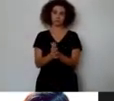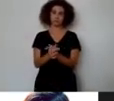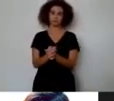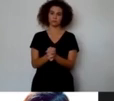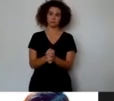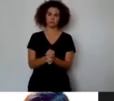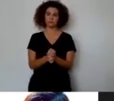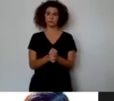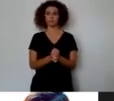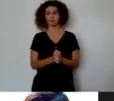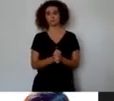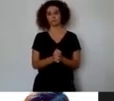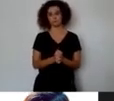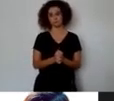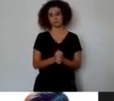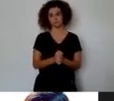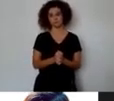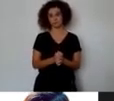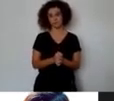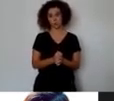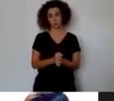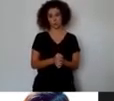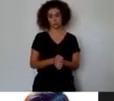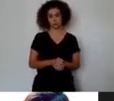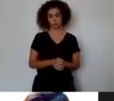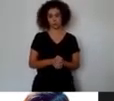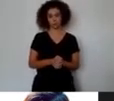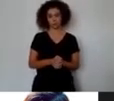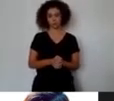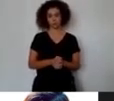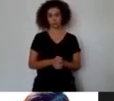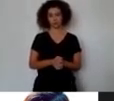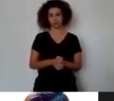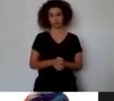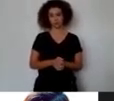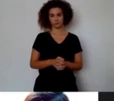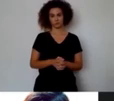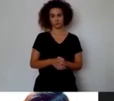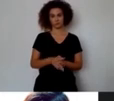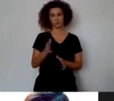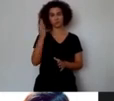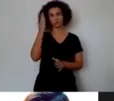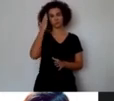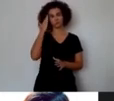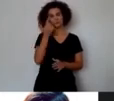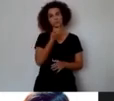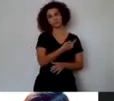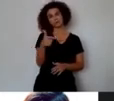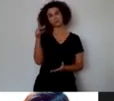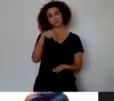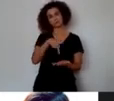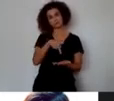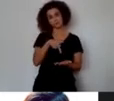dessas construções, com certeza eu creio que, assim, da mesma forma, né, que eu saio aqui muito mais, né, enriquecida, sabendo, né, sobre essas